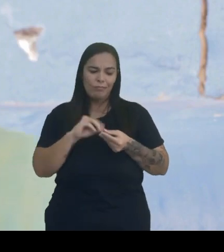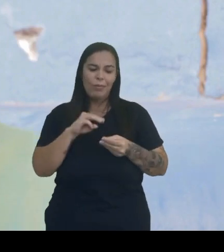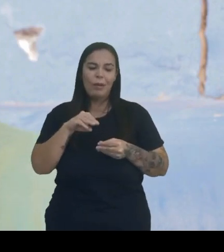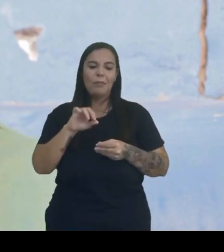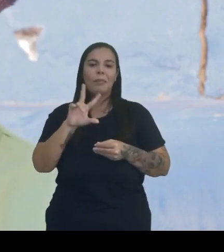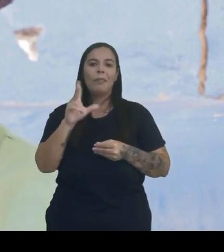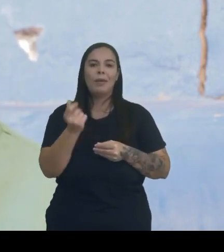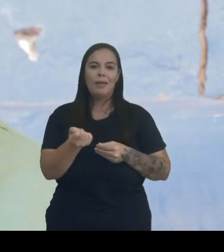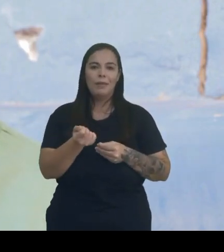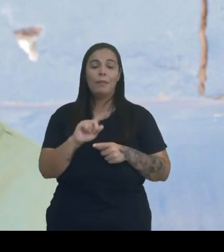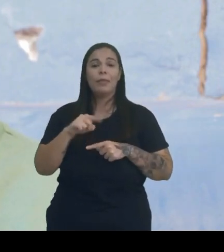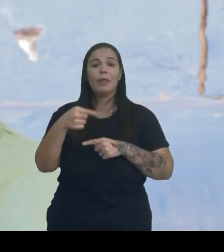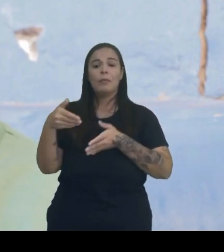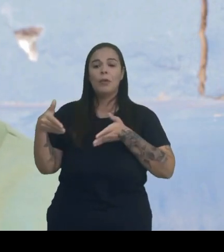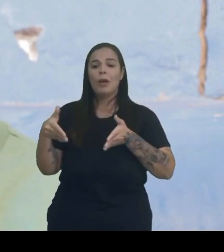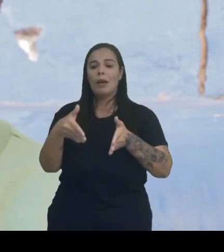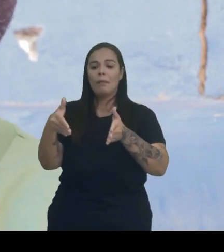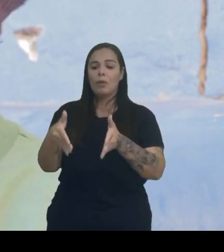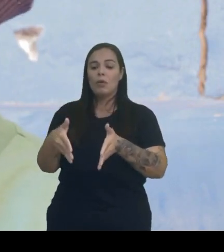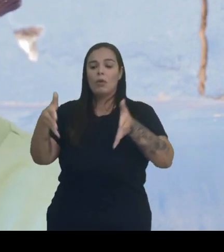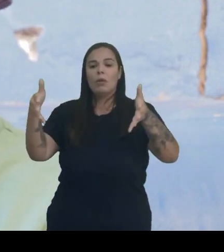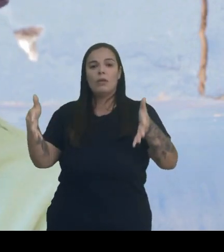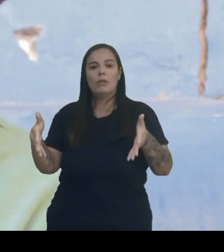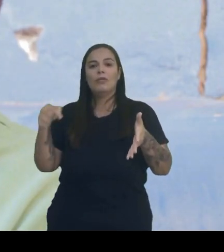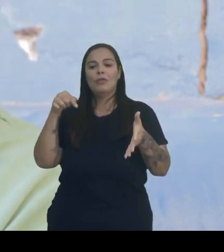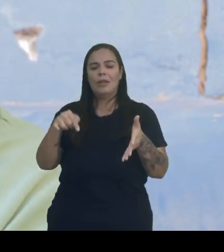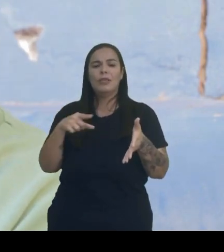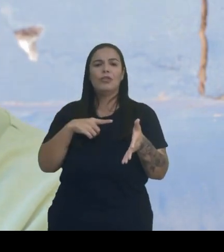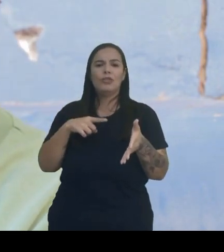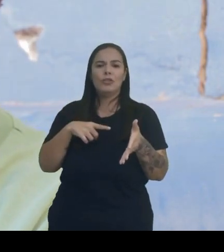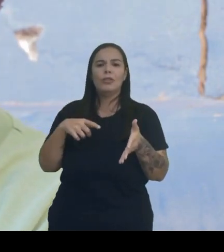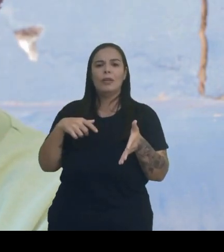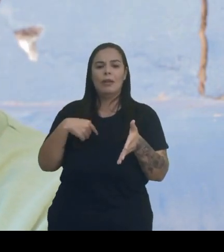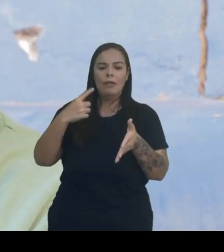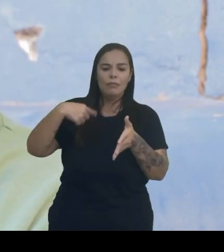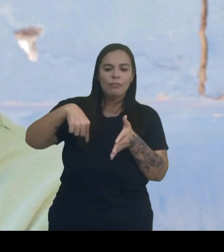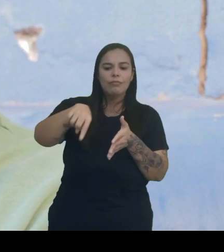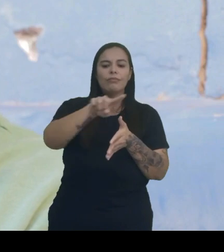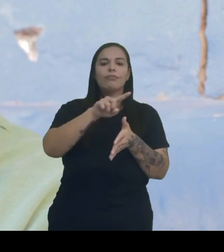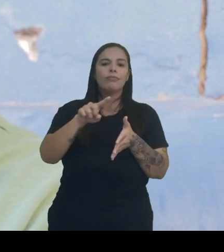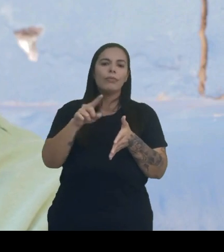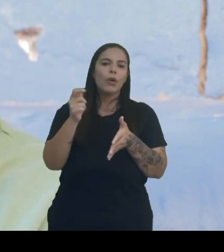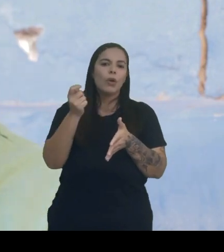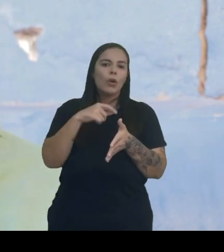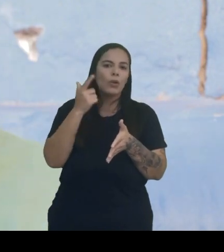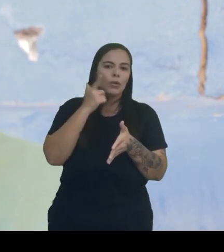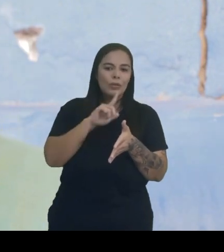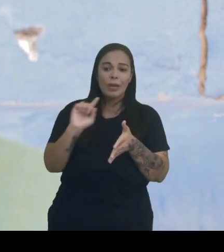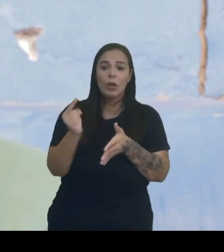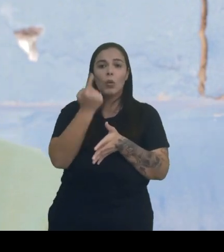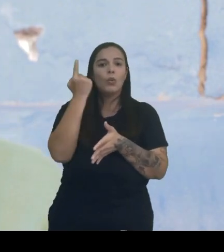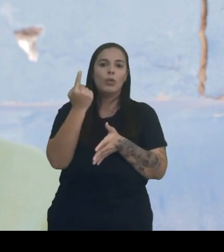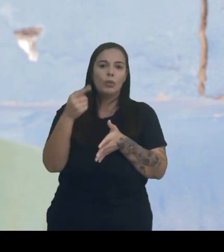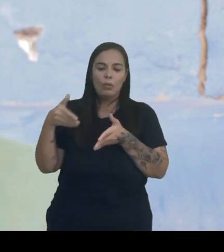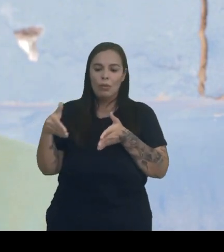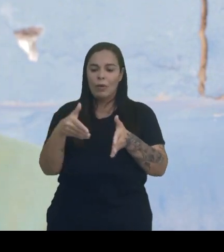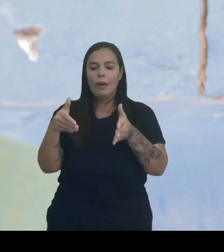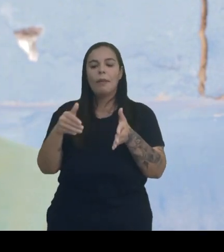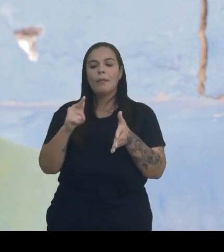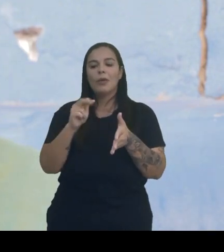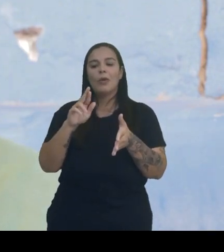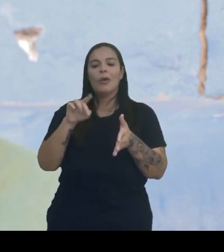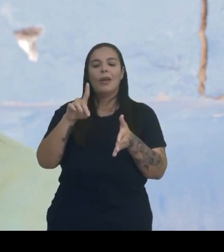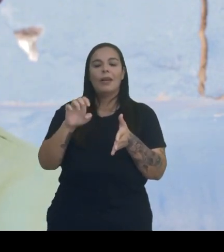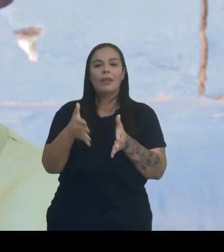grande, onde era o caminho que tinha para você ir para Piratininga, era o único caminho que tinha, chamava-se Caminho Grande. Depois